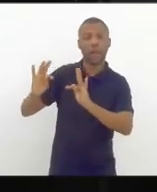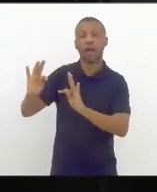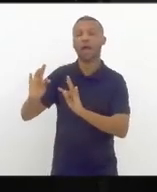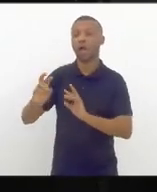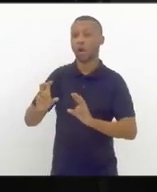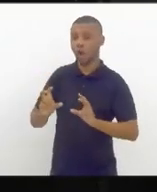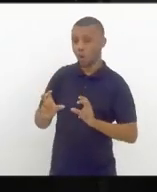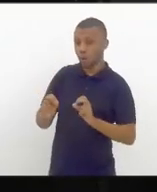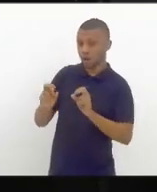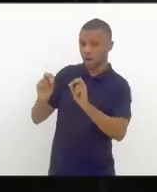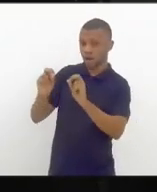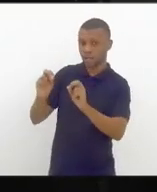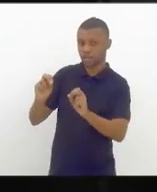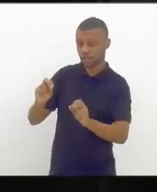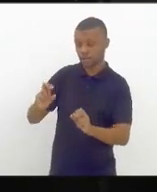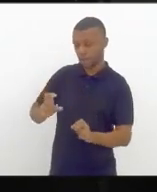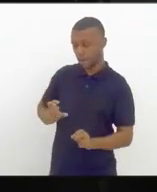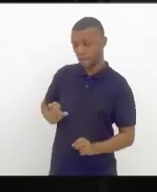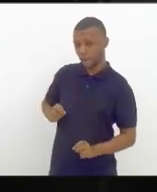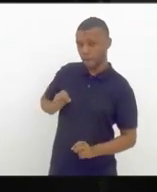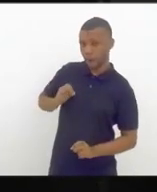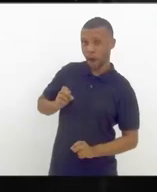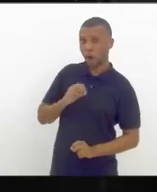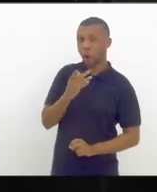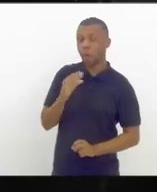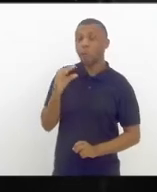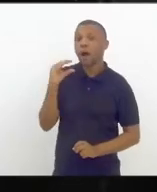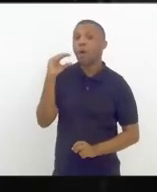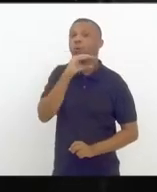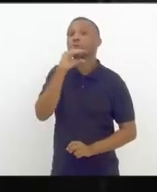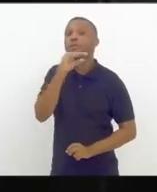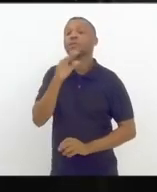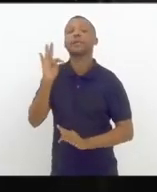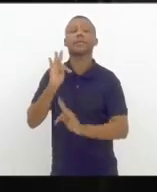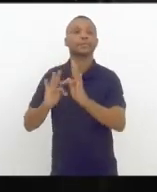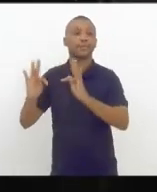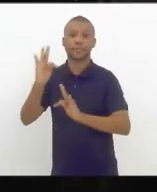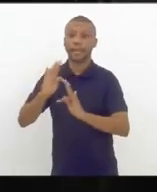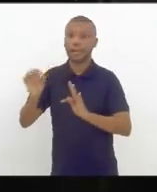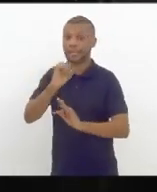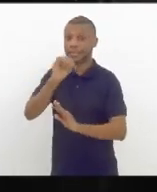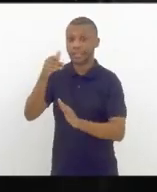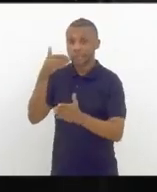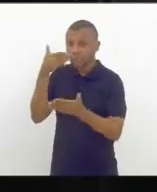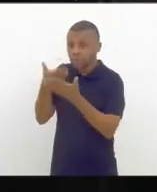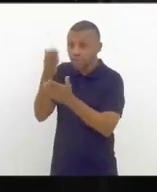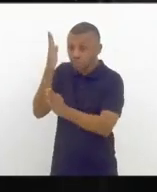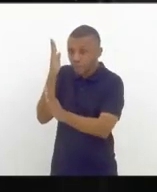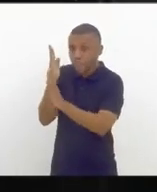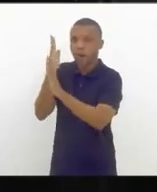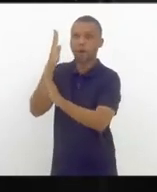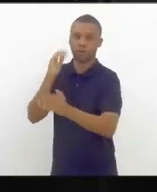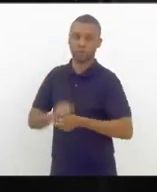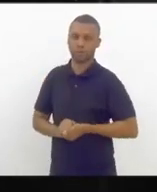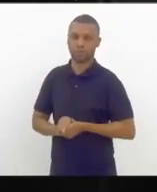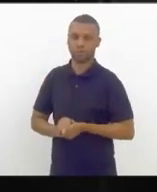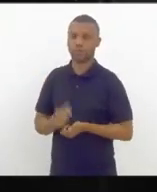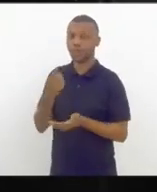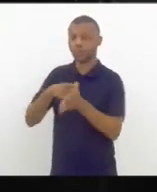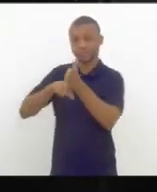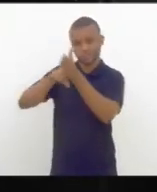de mama ou se tratar com a mais rápida urgência no caso do diagnóstico e isso o laudo